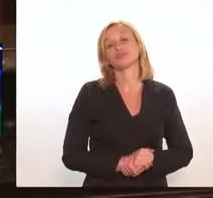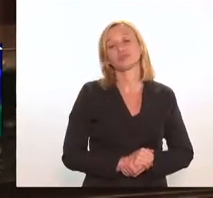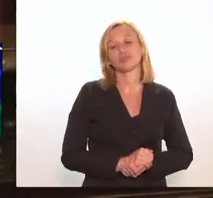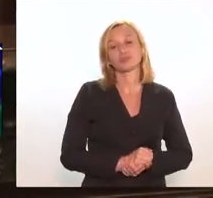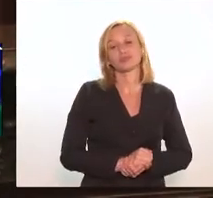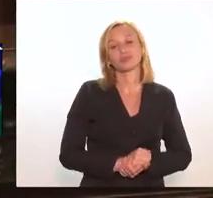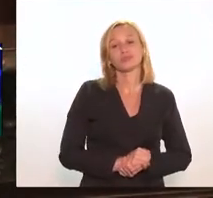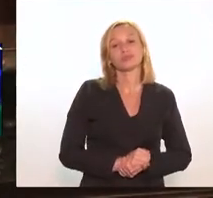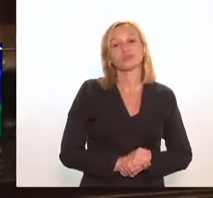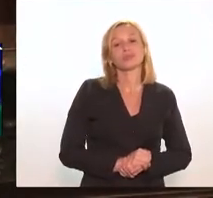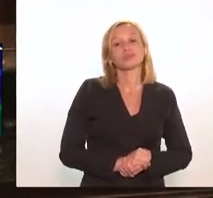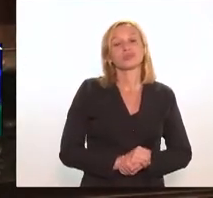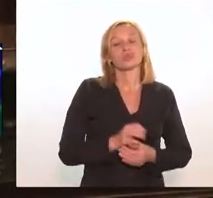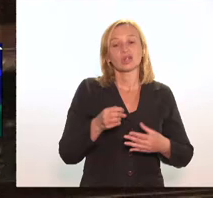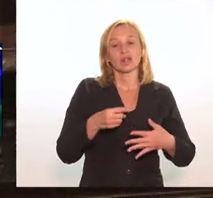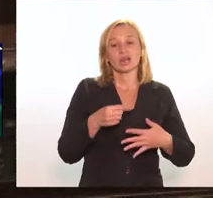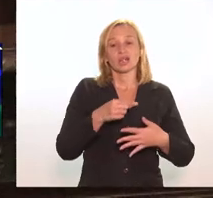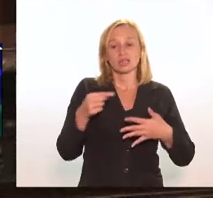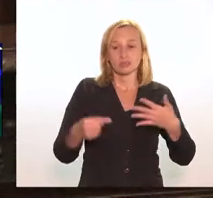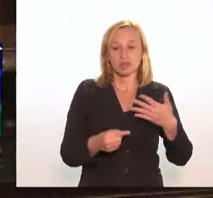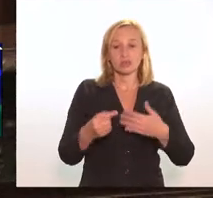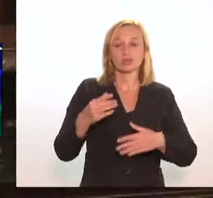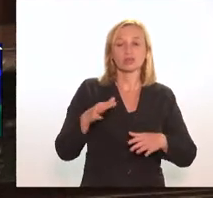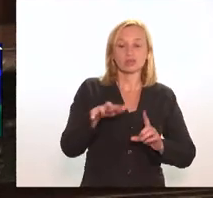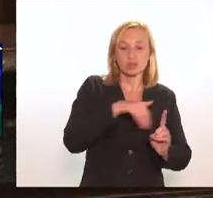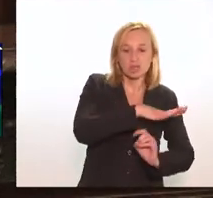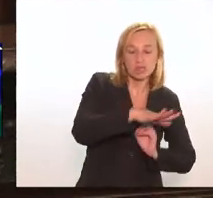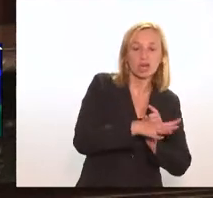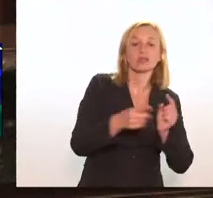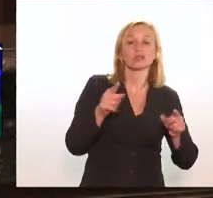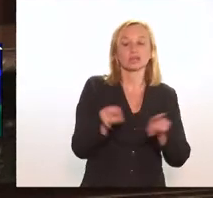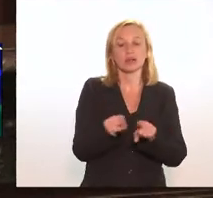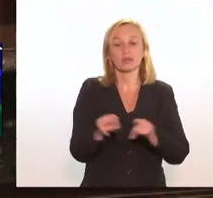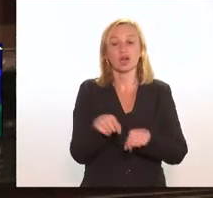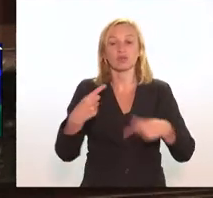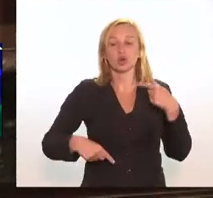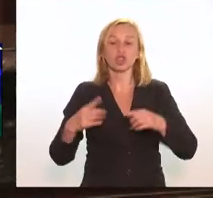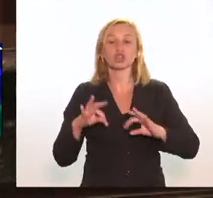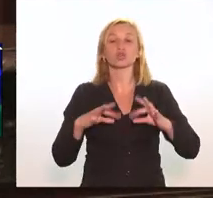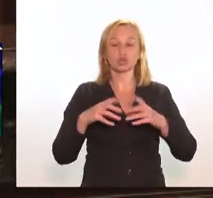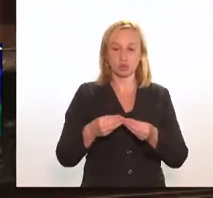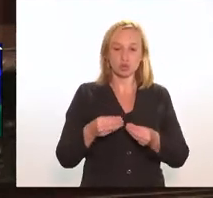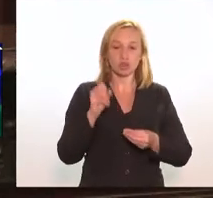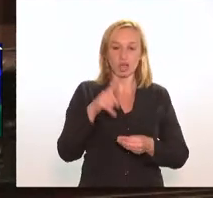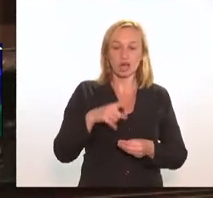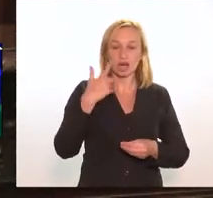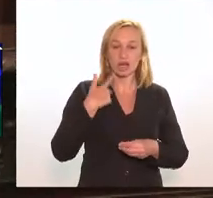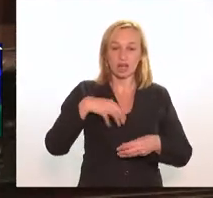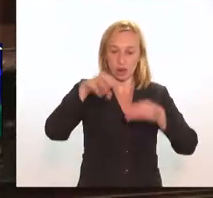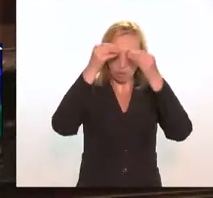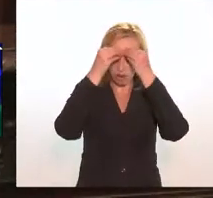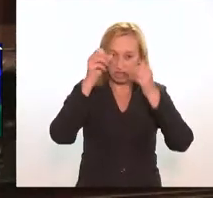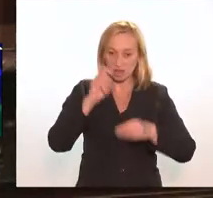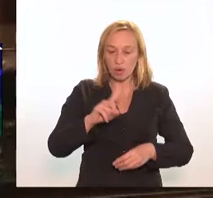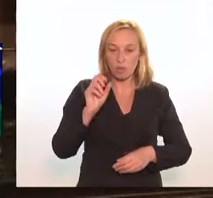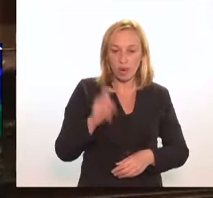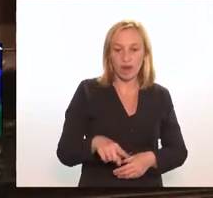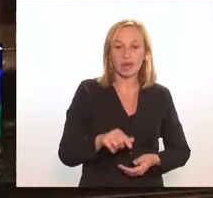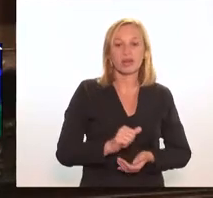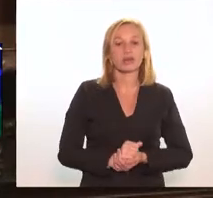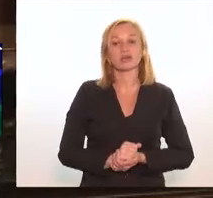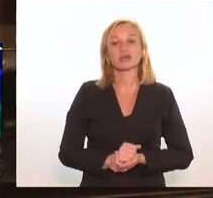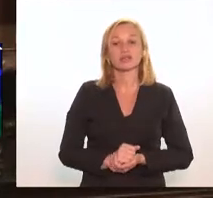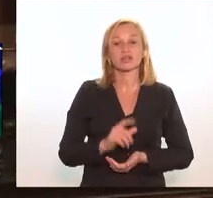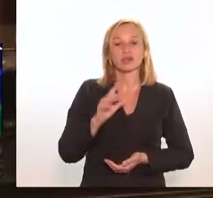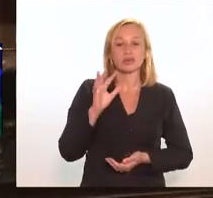com aspectos sociais e até políticos. Portanto, tudo que a linguagem não é, é